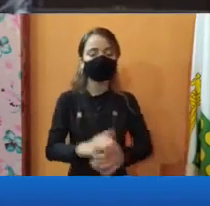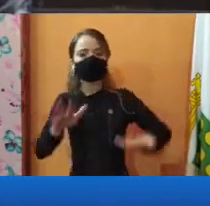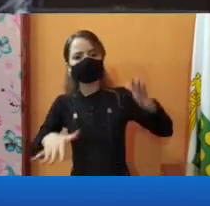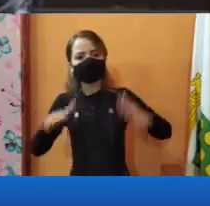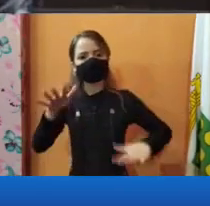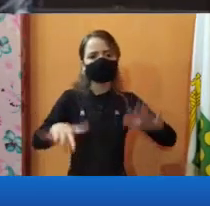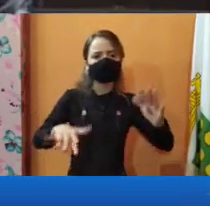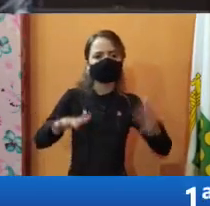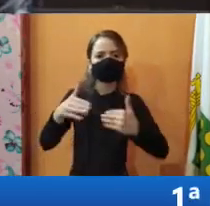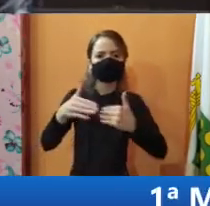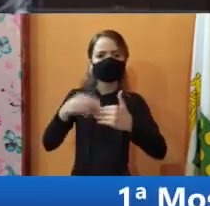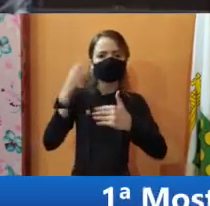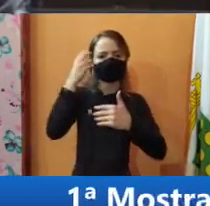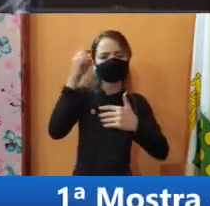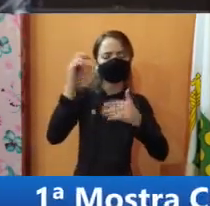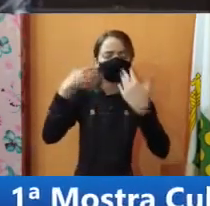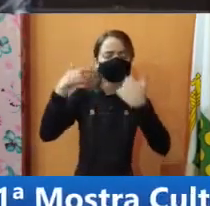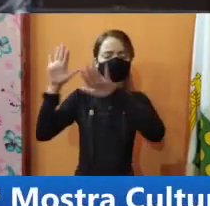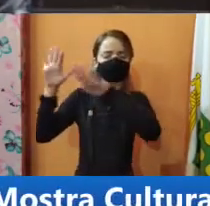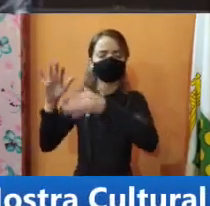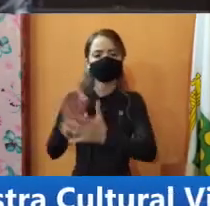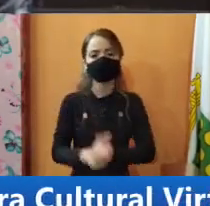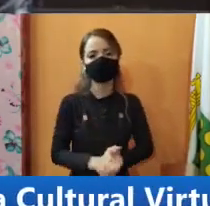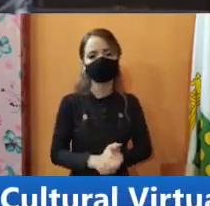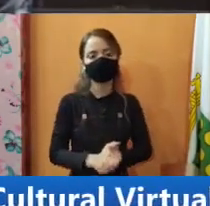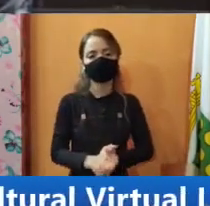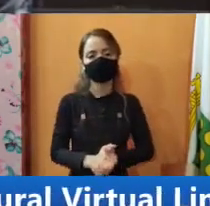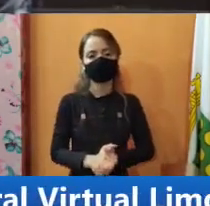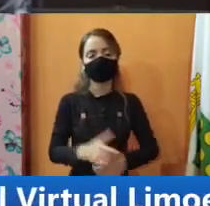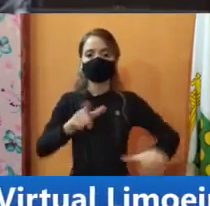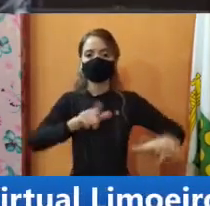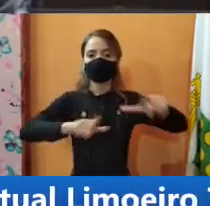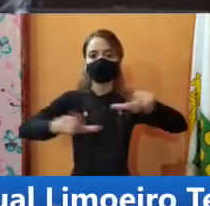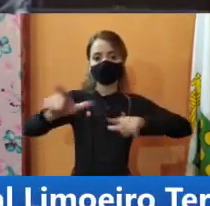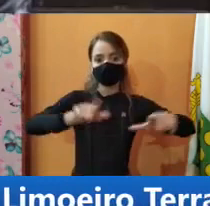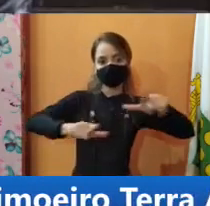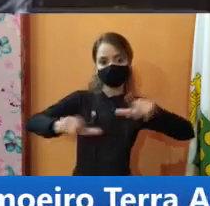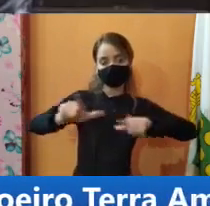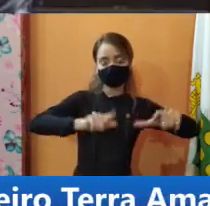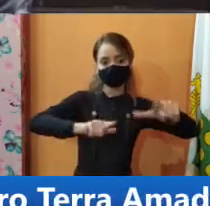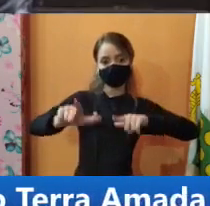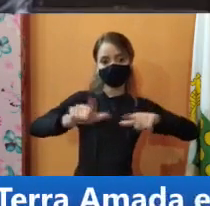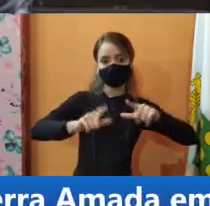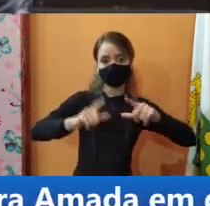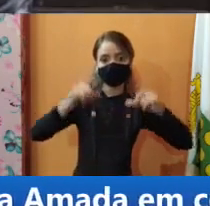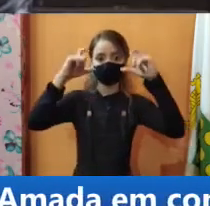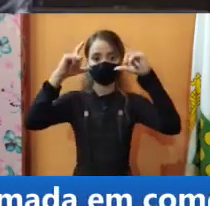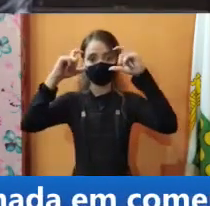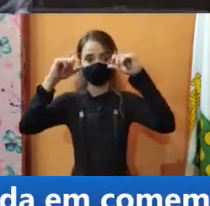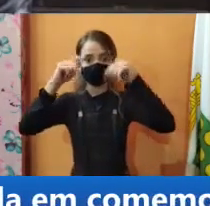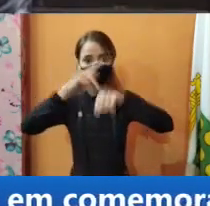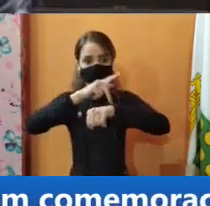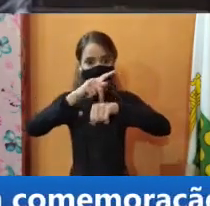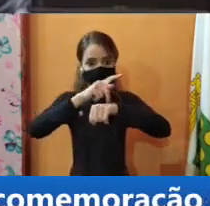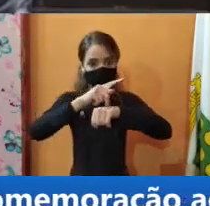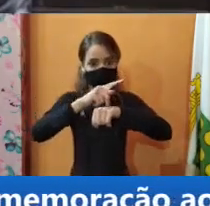às vezes nem percebemos. Eu trabalho num estilo que é foto preto e branco, e eu tenho uma exposição que ela se